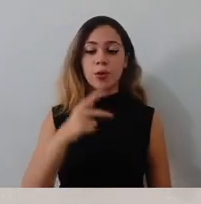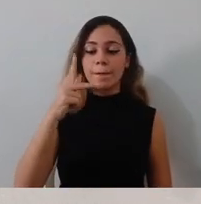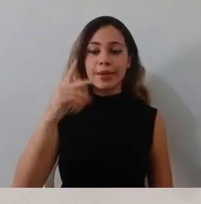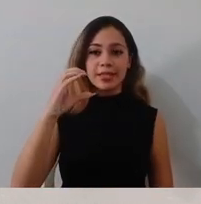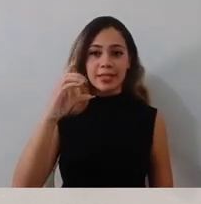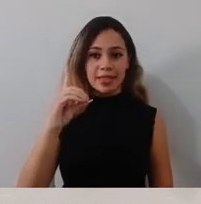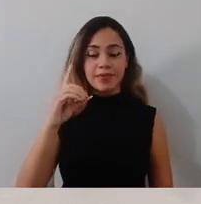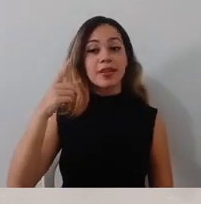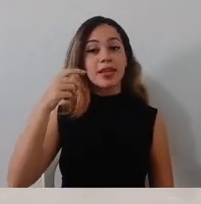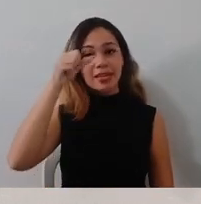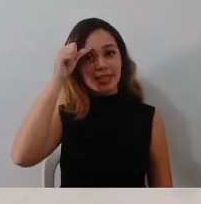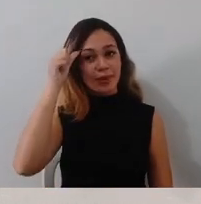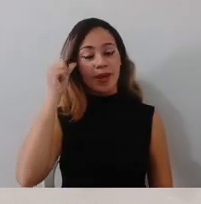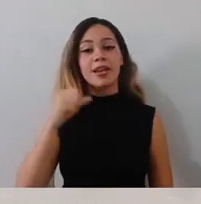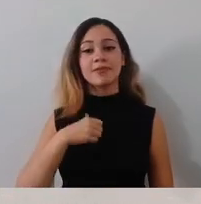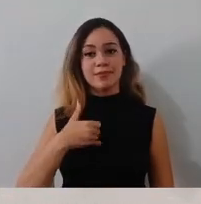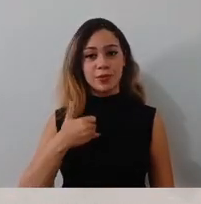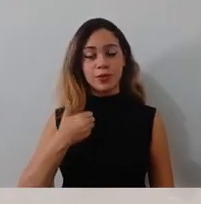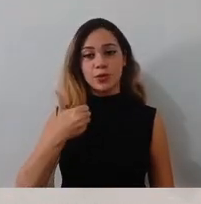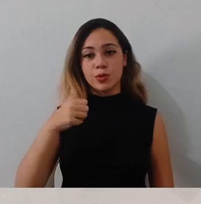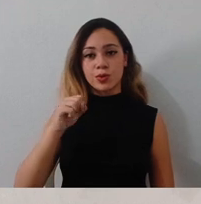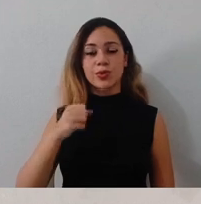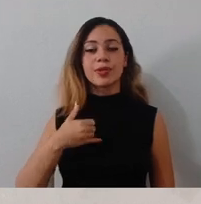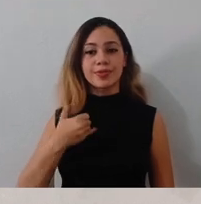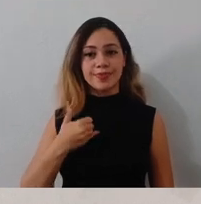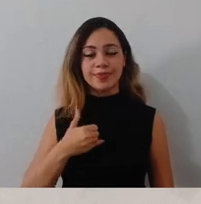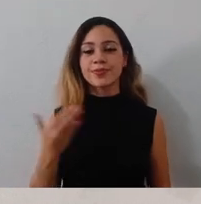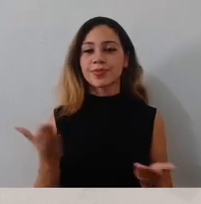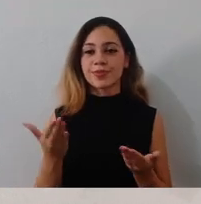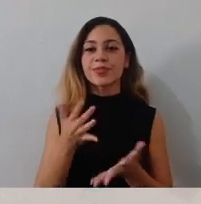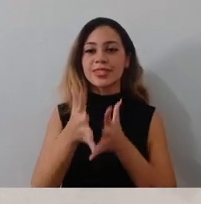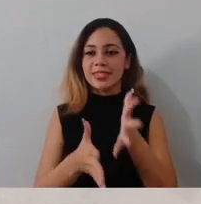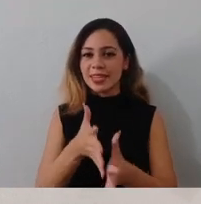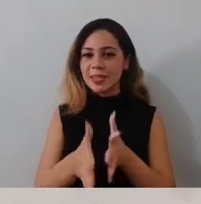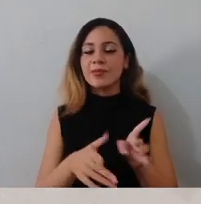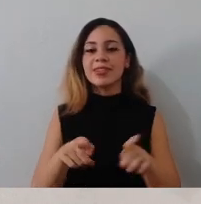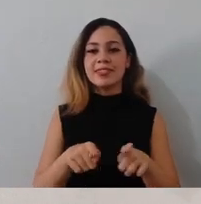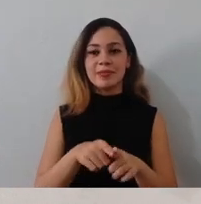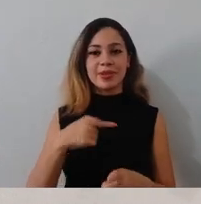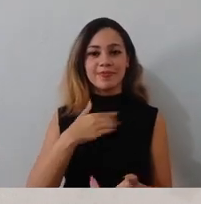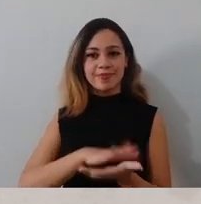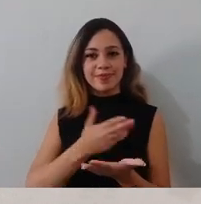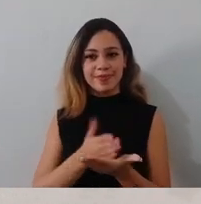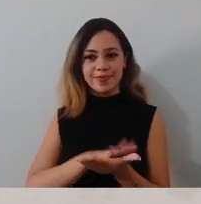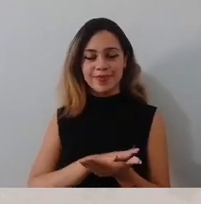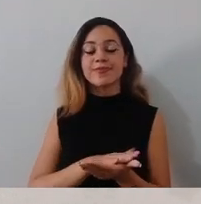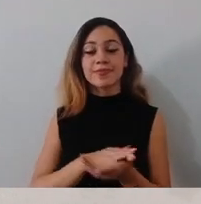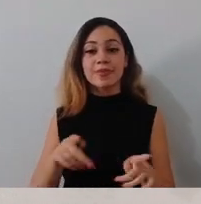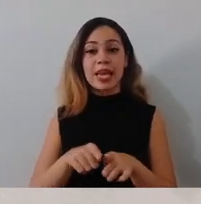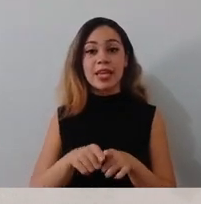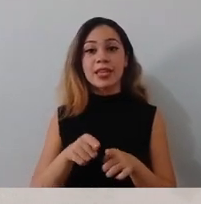3. A Samara, que tem 18 anos, que vai nos auxiliar também nesse podcast, vai ser uma surpresa.